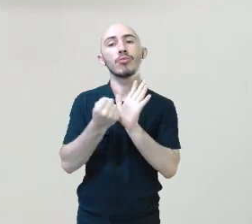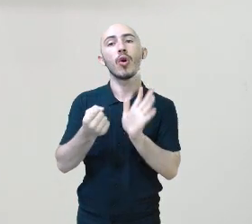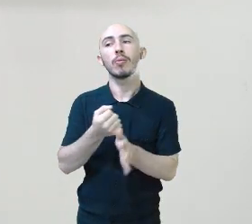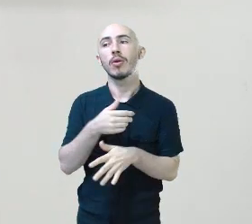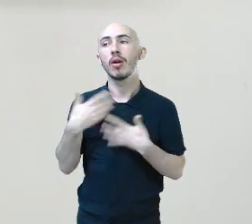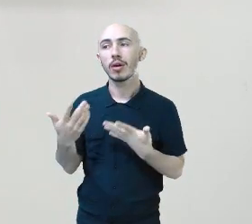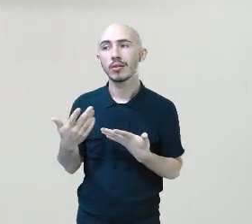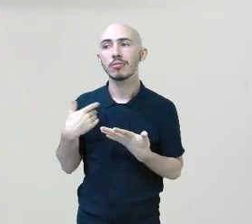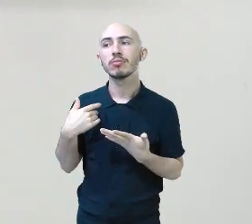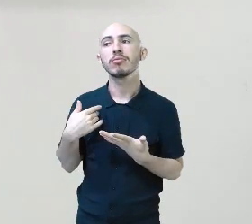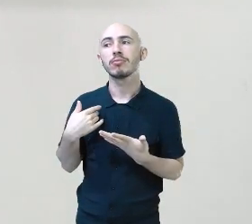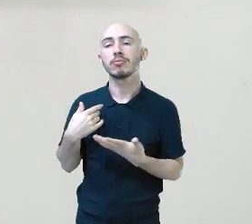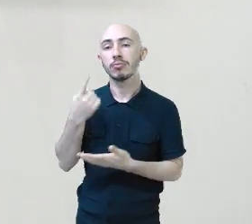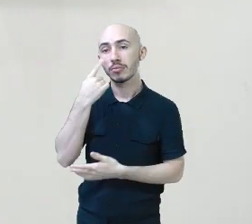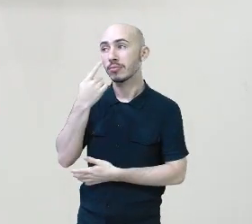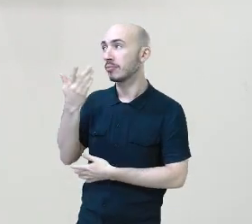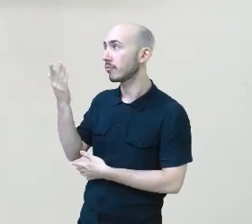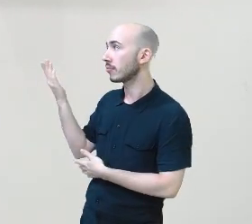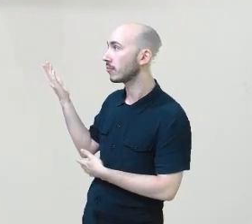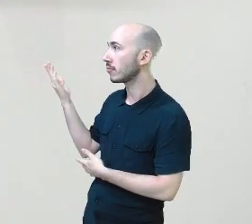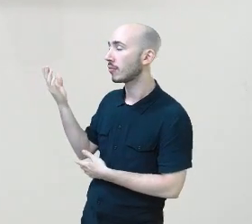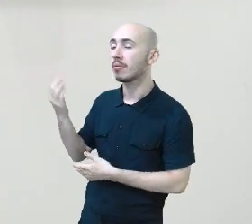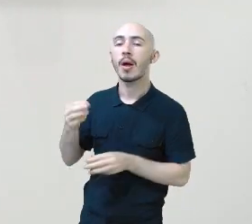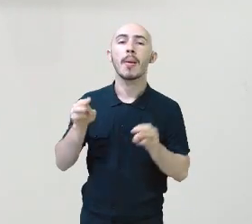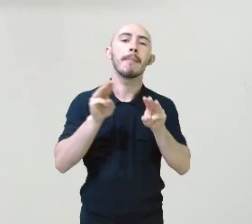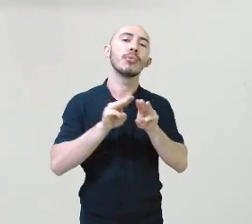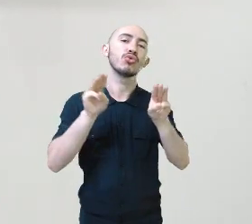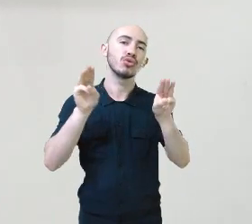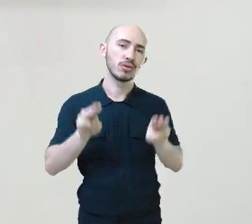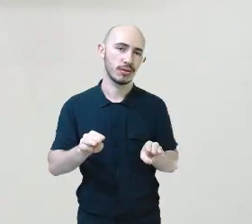são feitos para isso, são os museus.